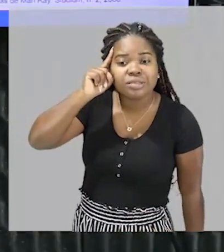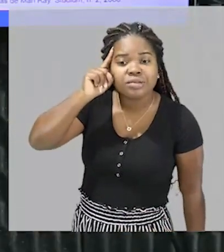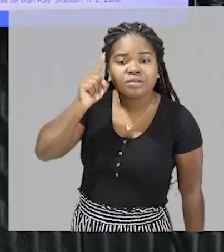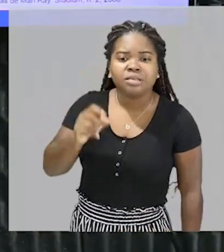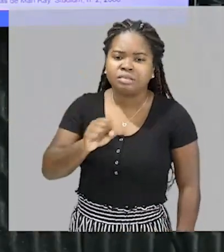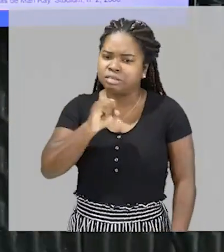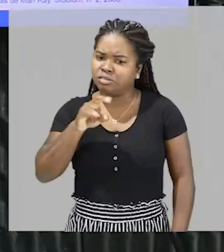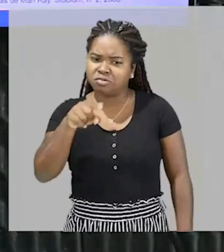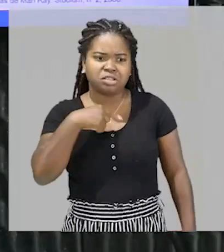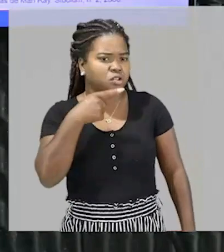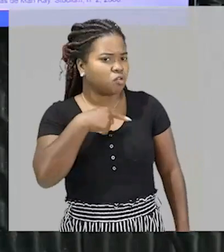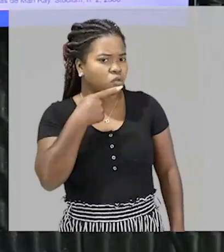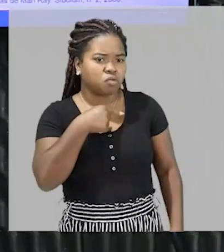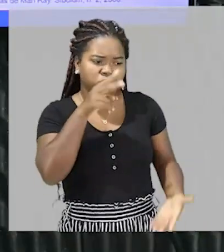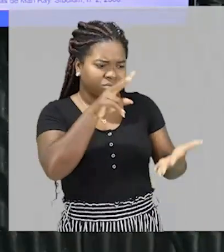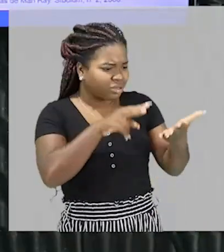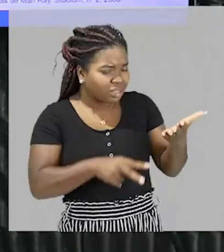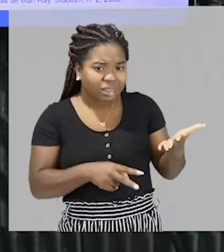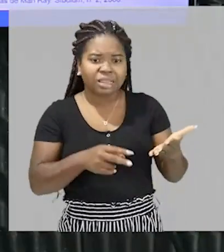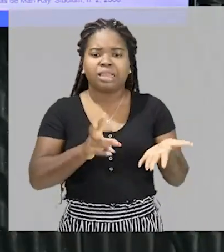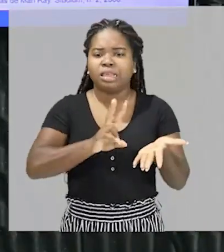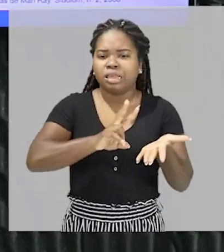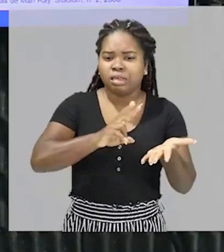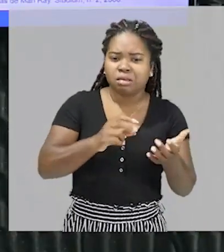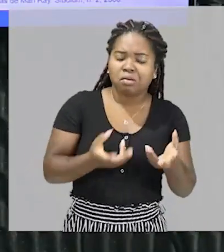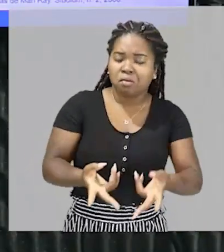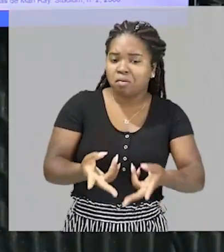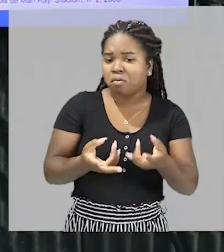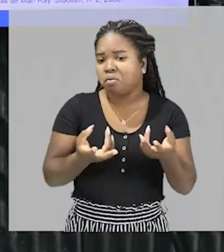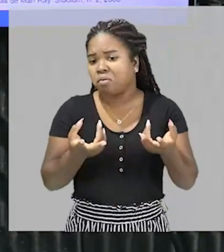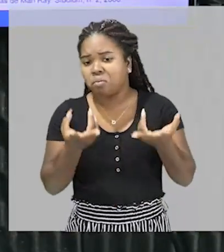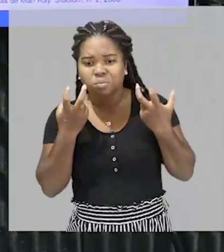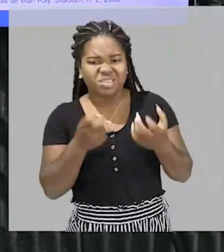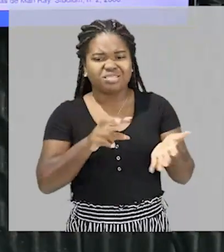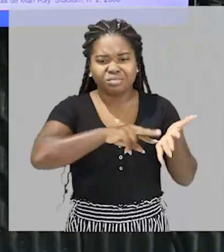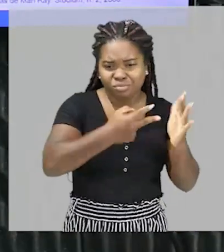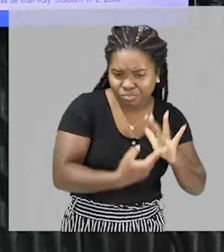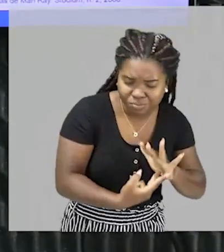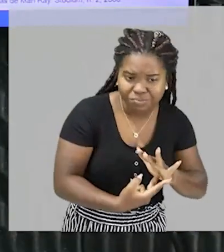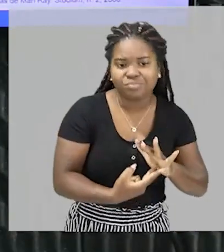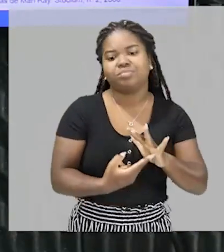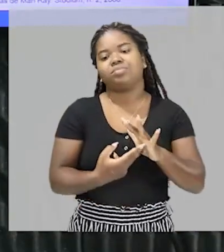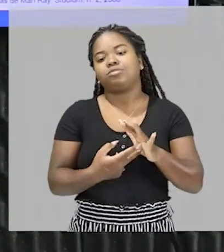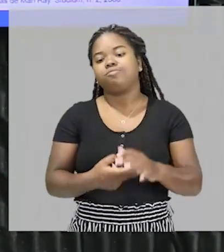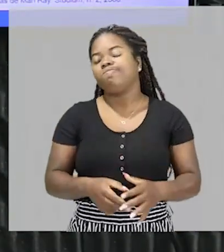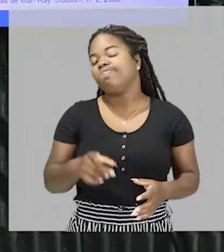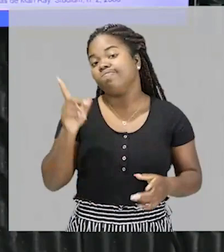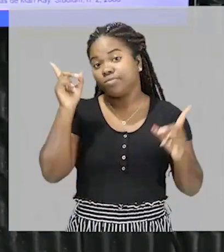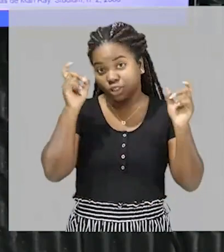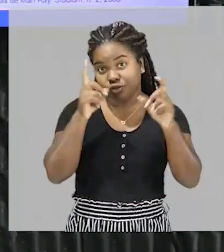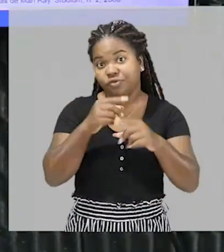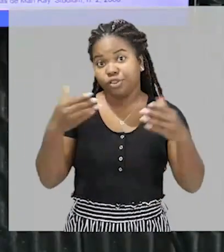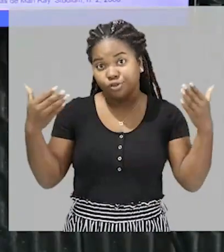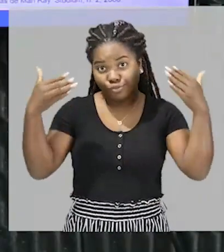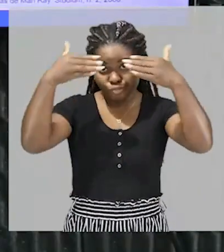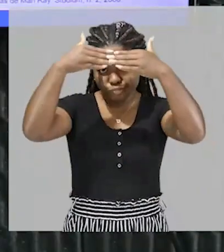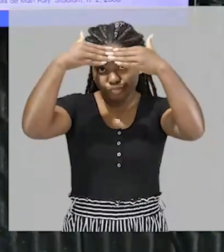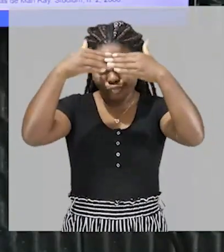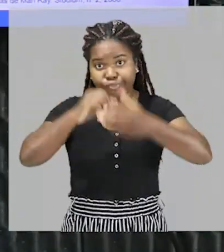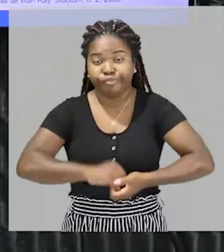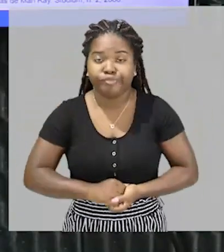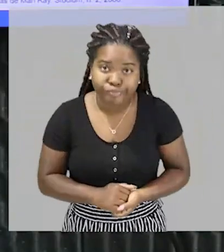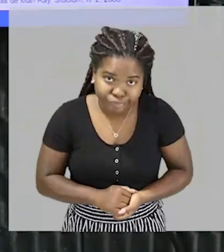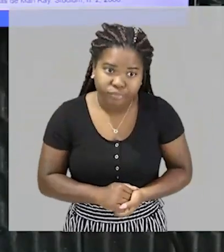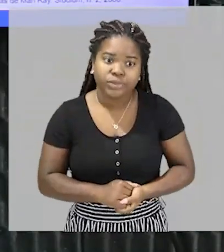fazer essa leitura é um pouco complicado, tirando o fato de que é necessário para evitar, inclusive, falsas